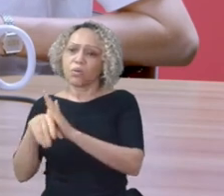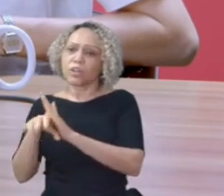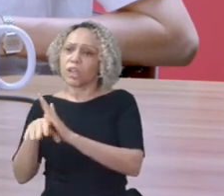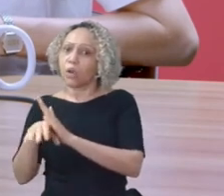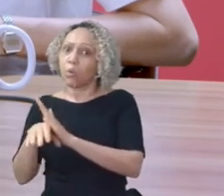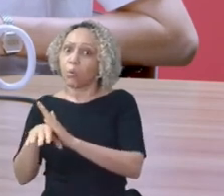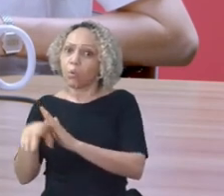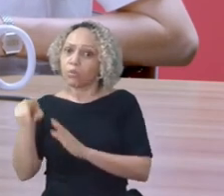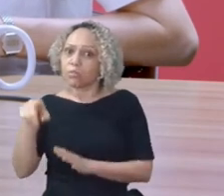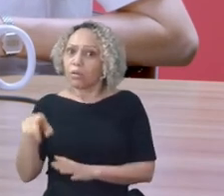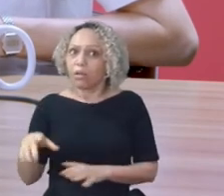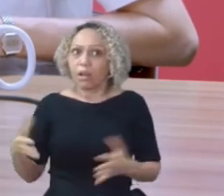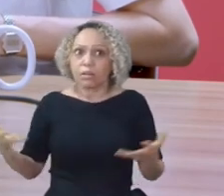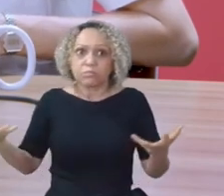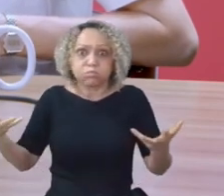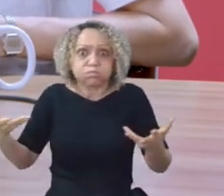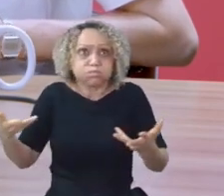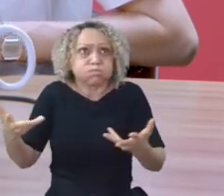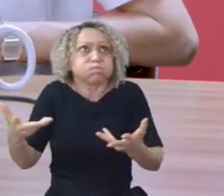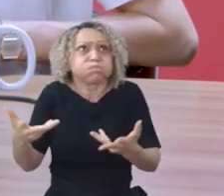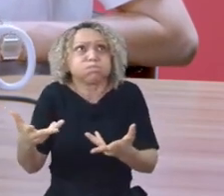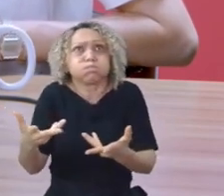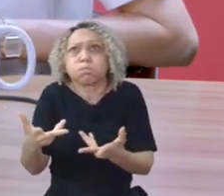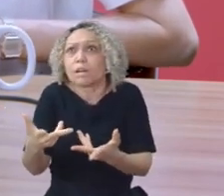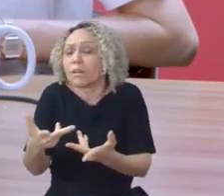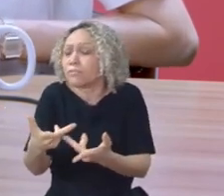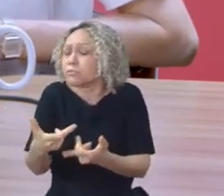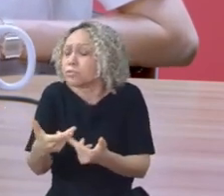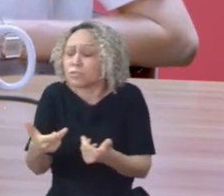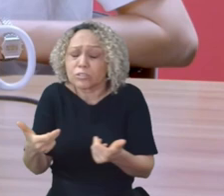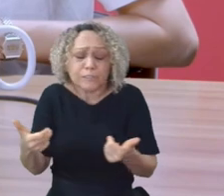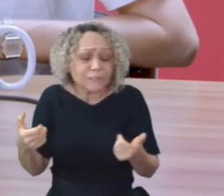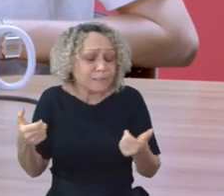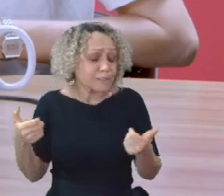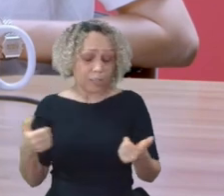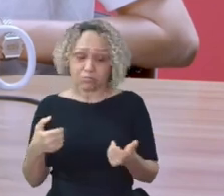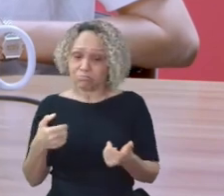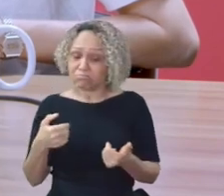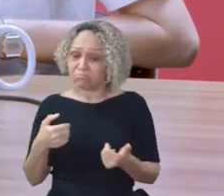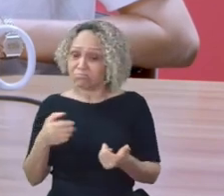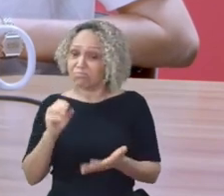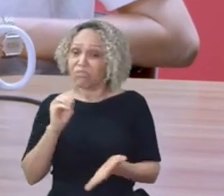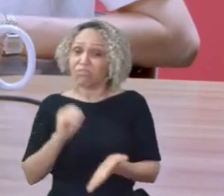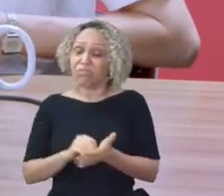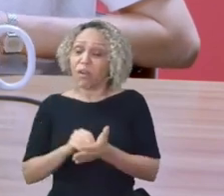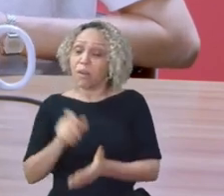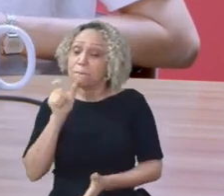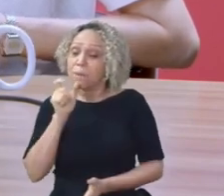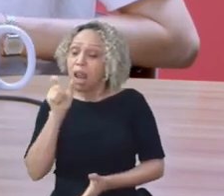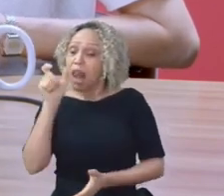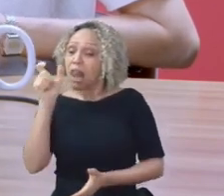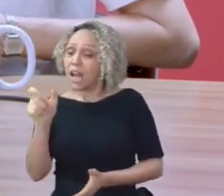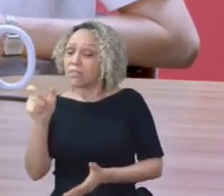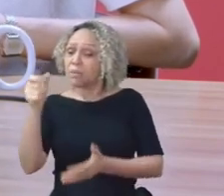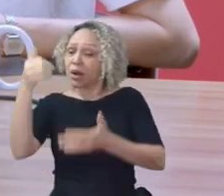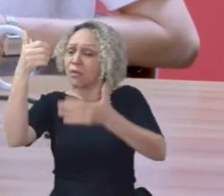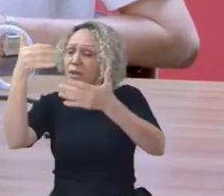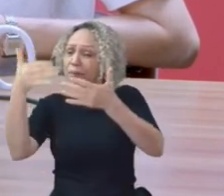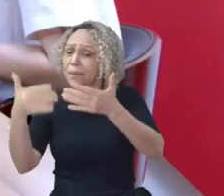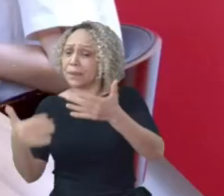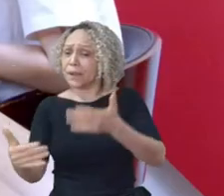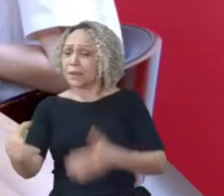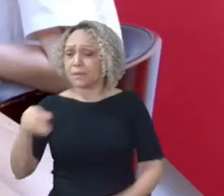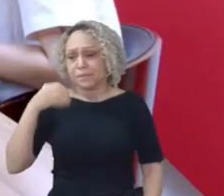riqueza inexplicável. Inexplicável. Eu não tenho palavras para descrever o que eu vivi, assim, sabe?